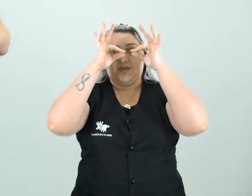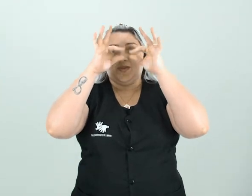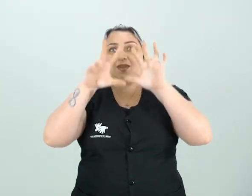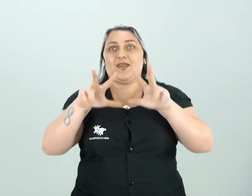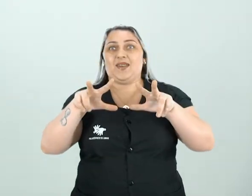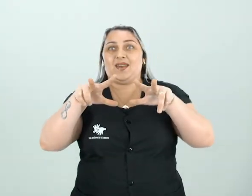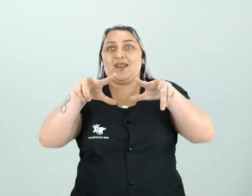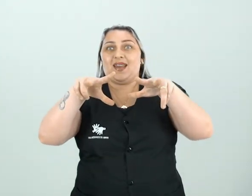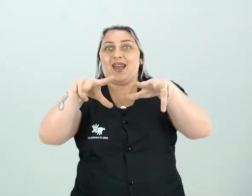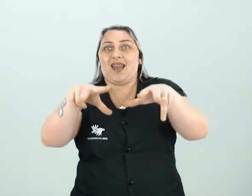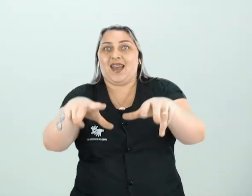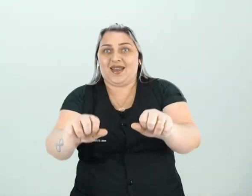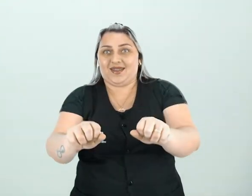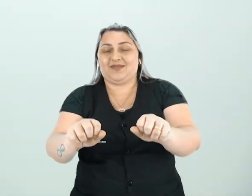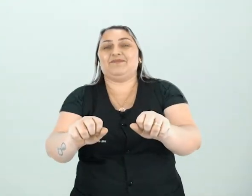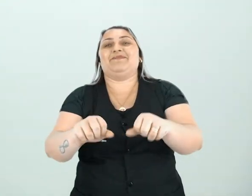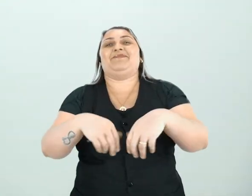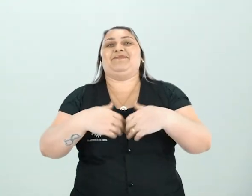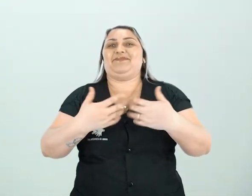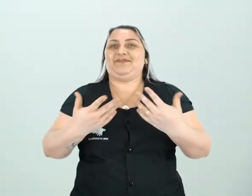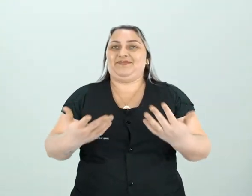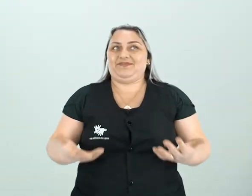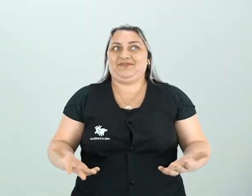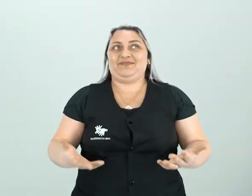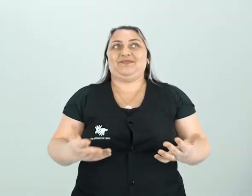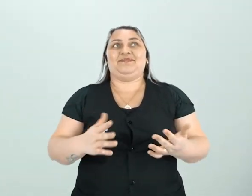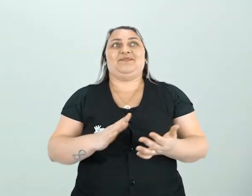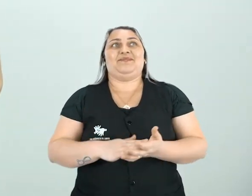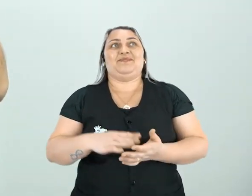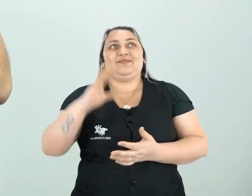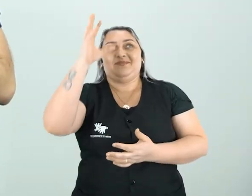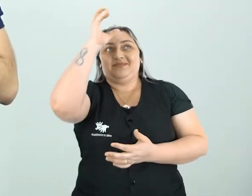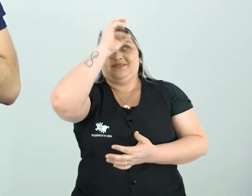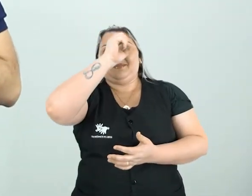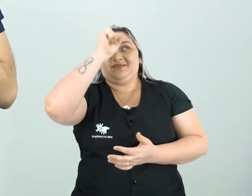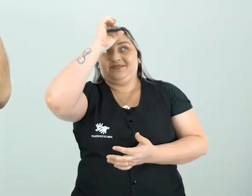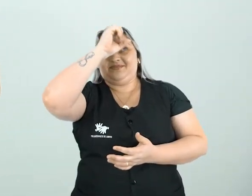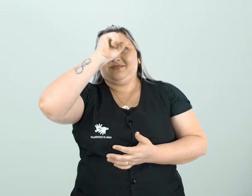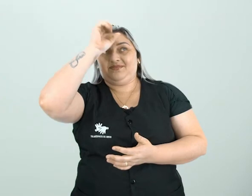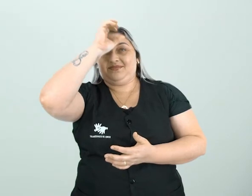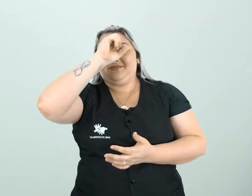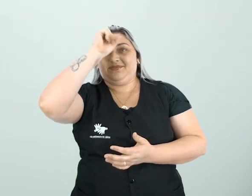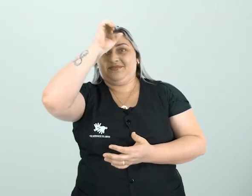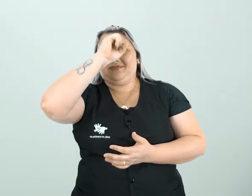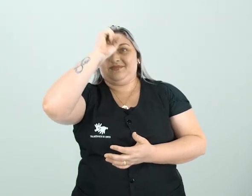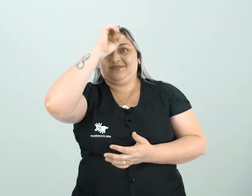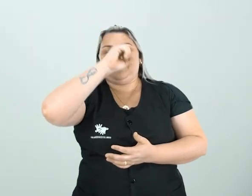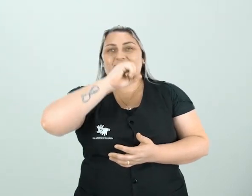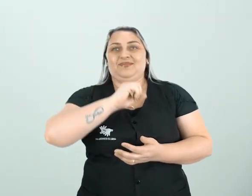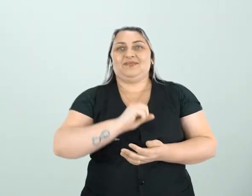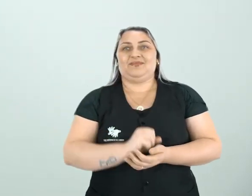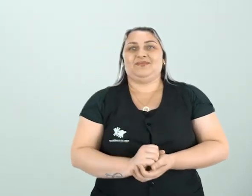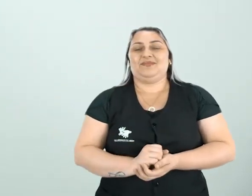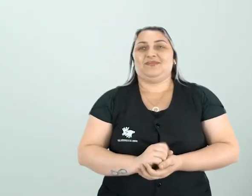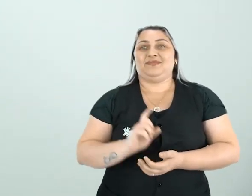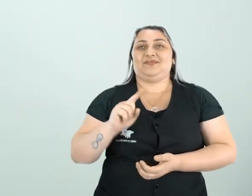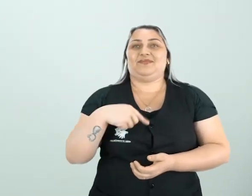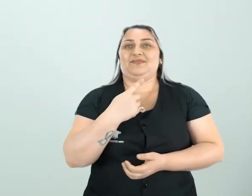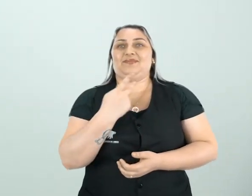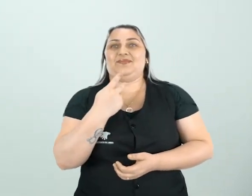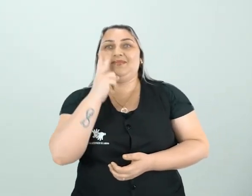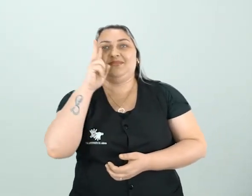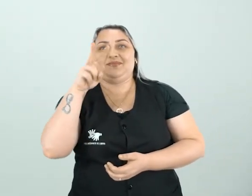a águia. Aprendemos um pouco, né? Geralmente nós falamos,